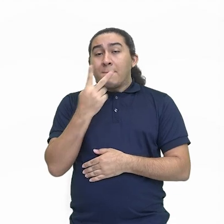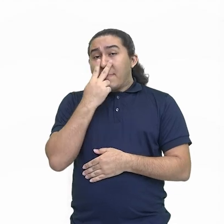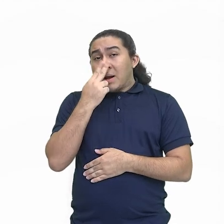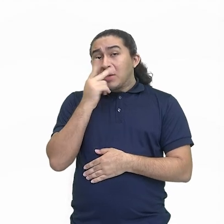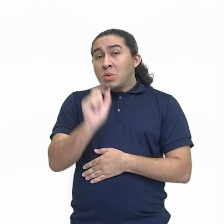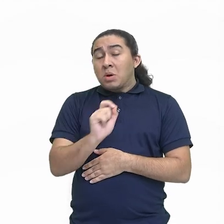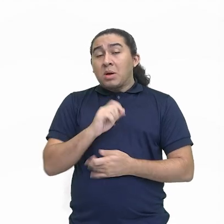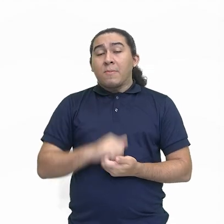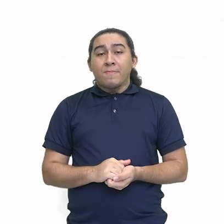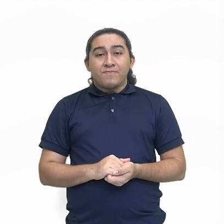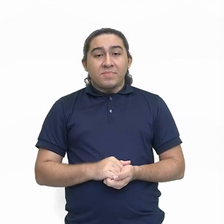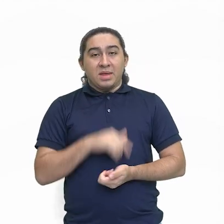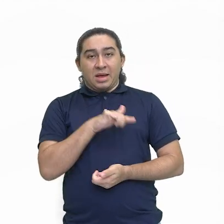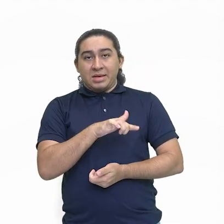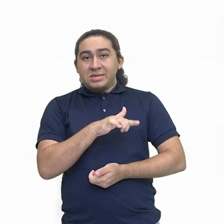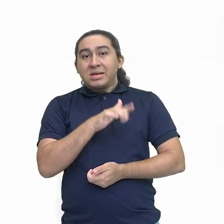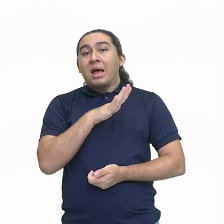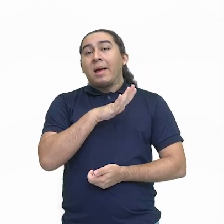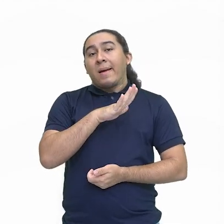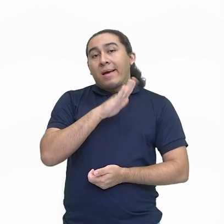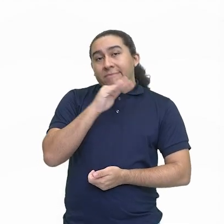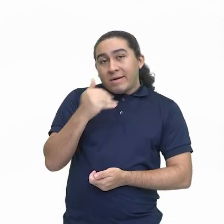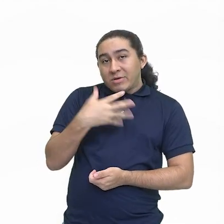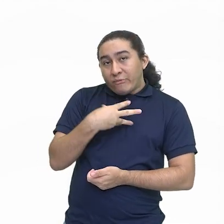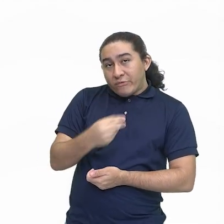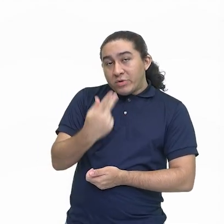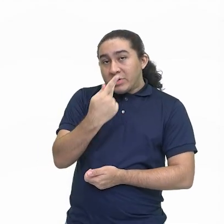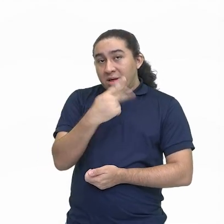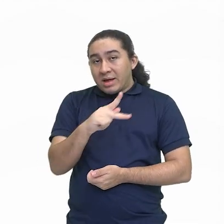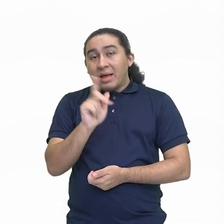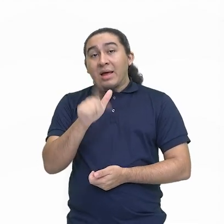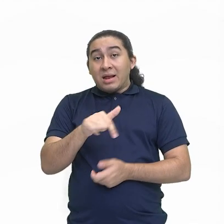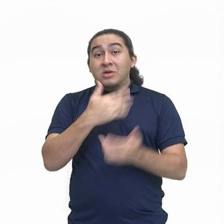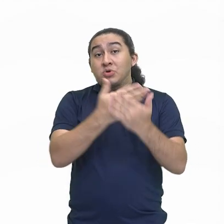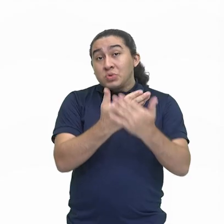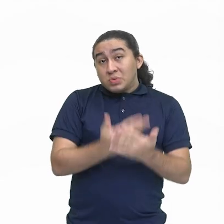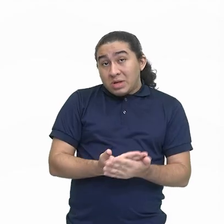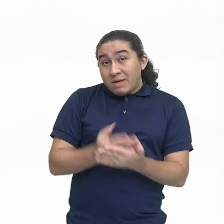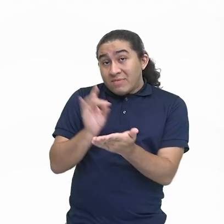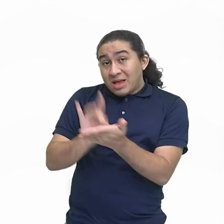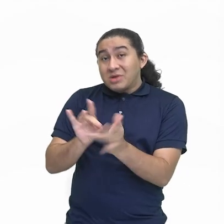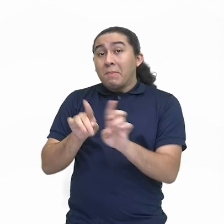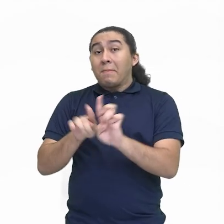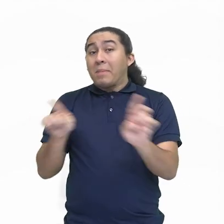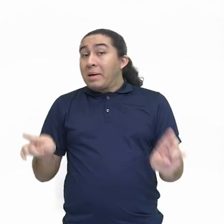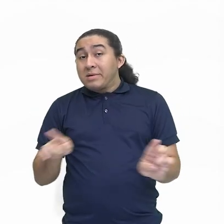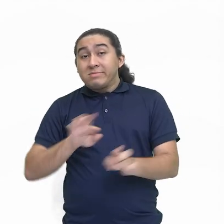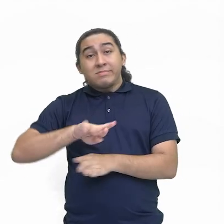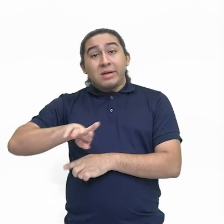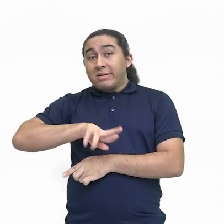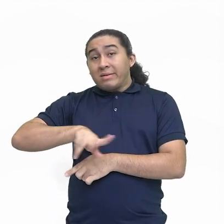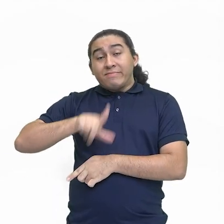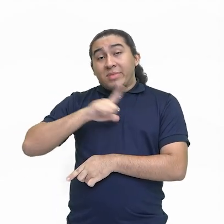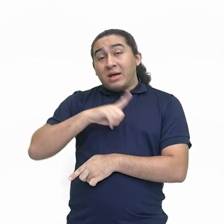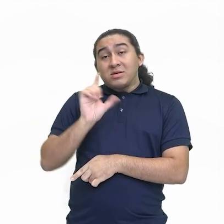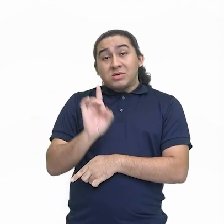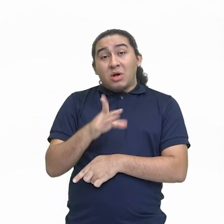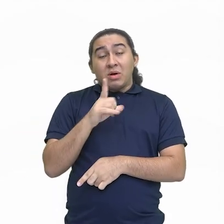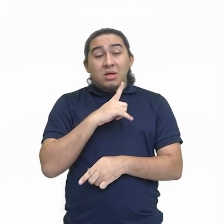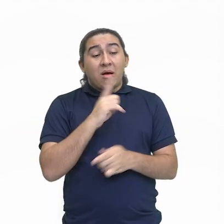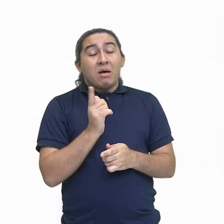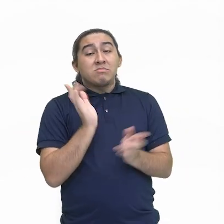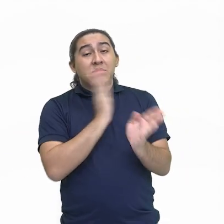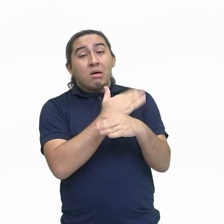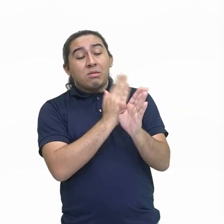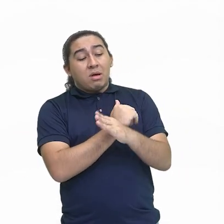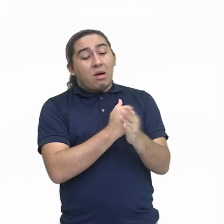ia estudar, né? Ele estava aí fazendo as atividades, mas ao invés disso ele está com o celular. Aí ela chega